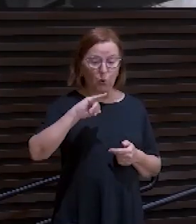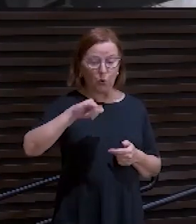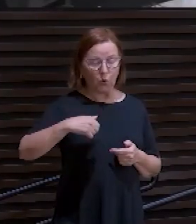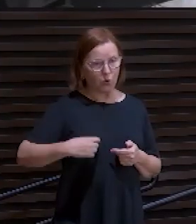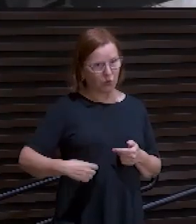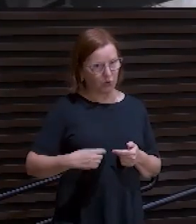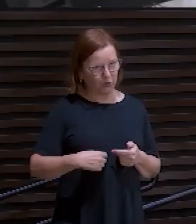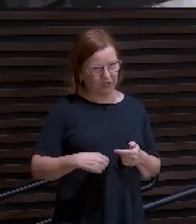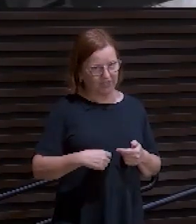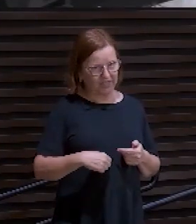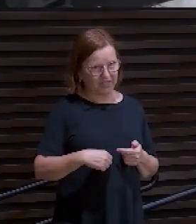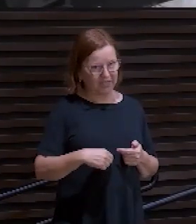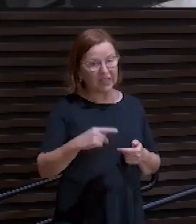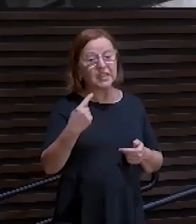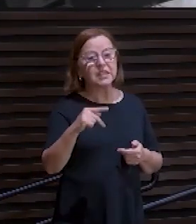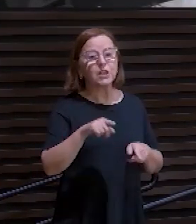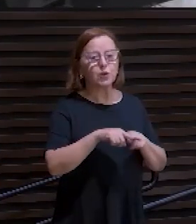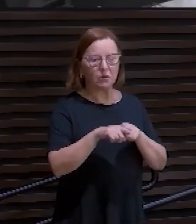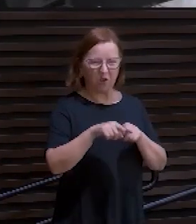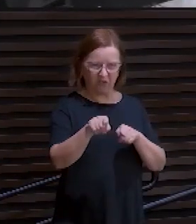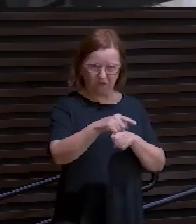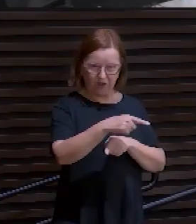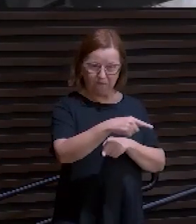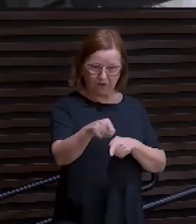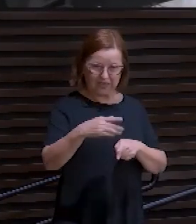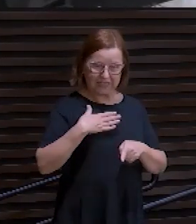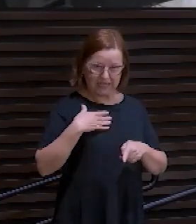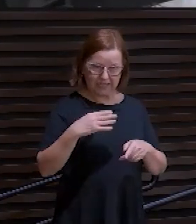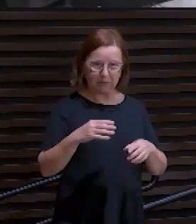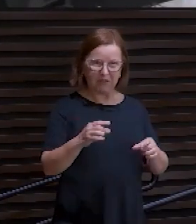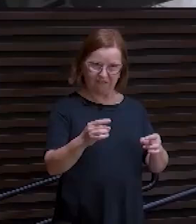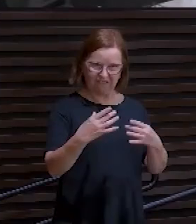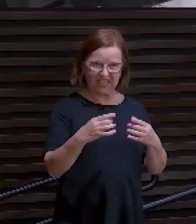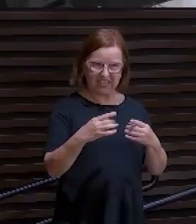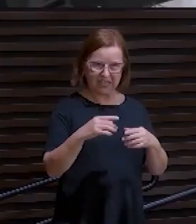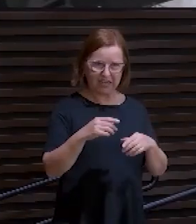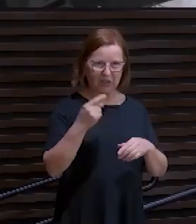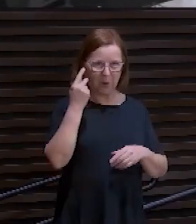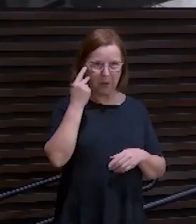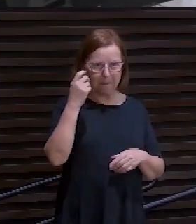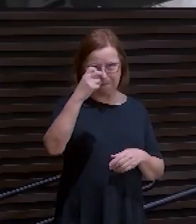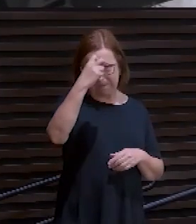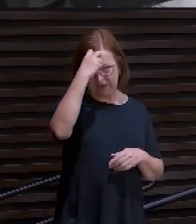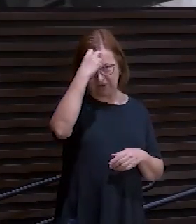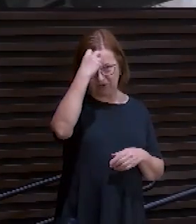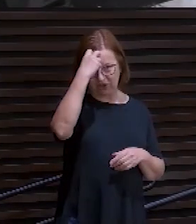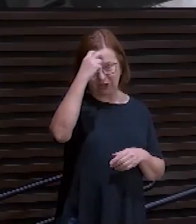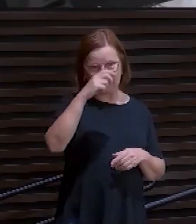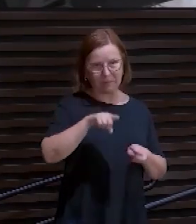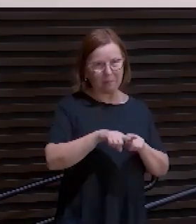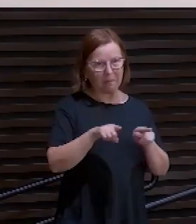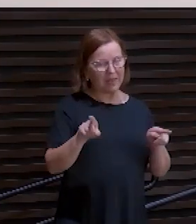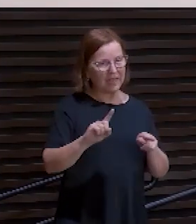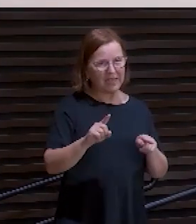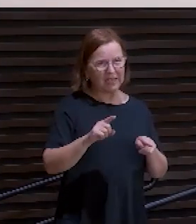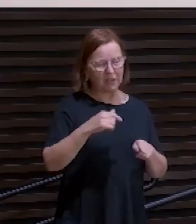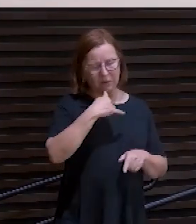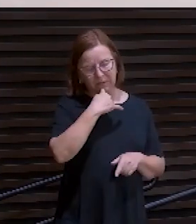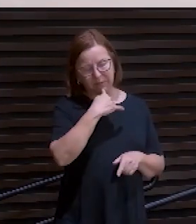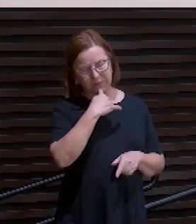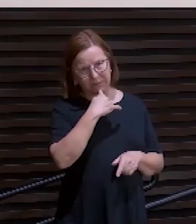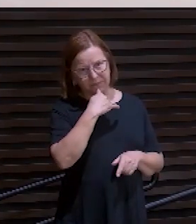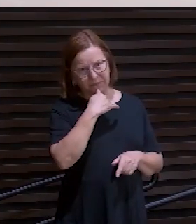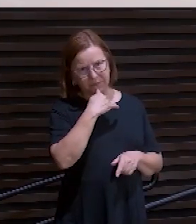quem vendestes para o Egito. Agora, pois, não vos entristeçais, nem vos irriteis contra